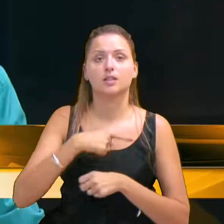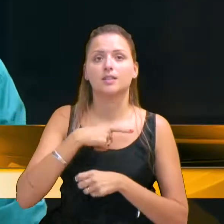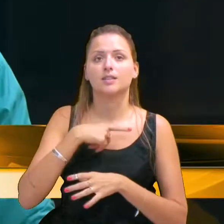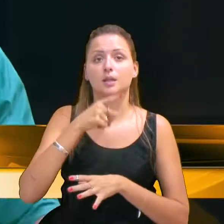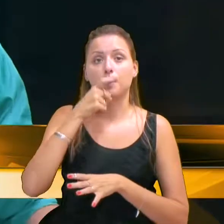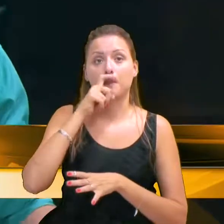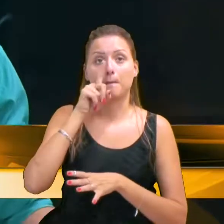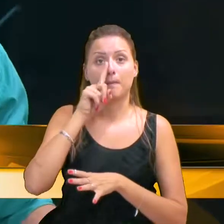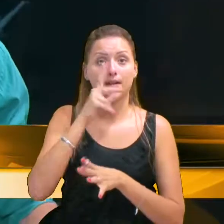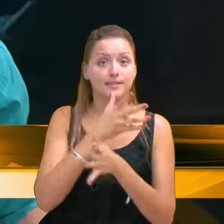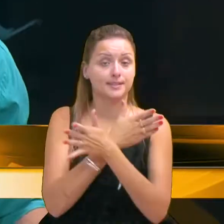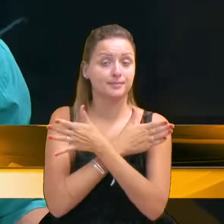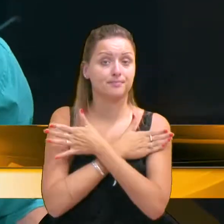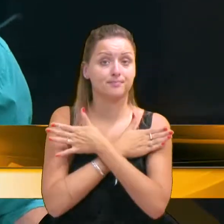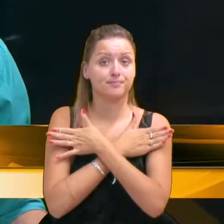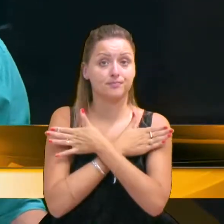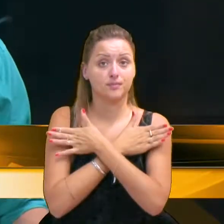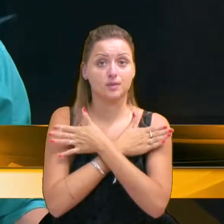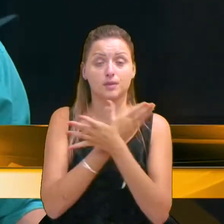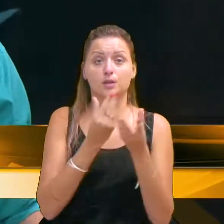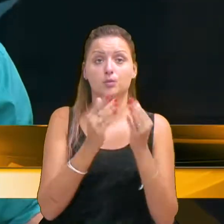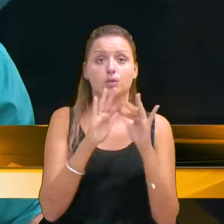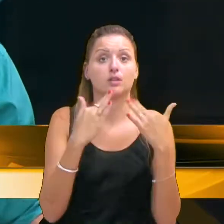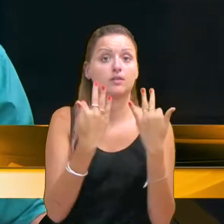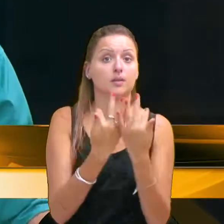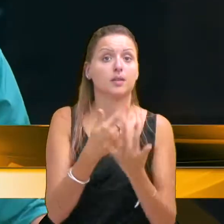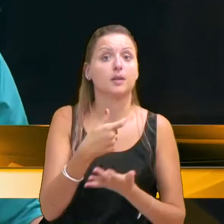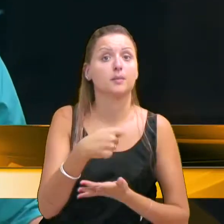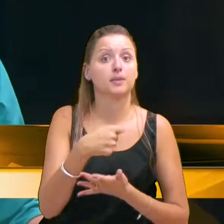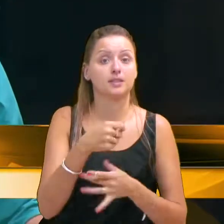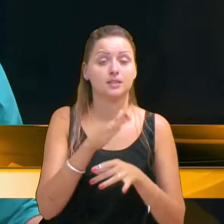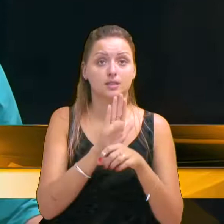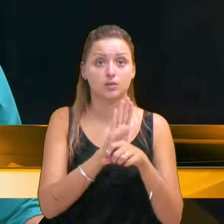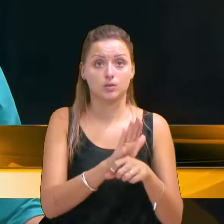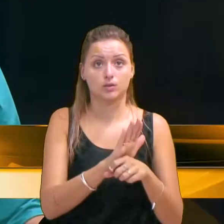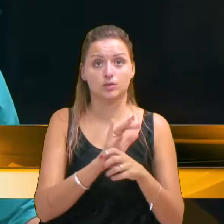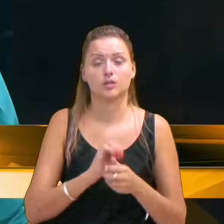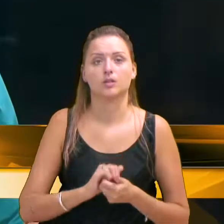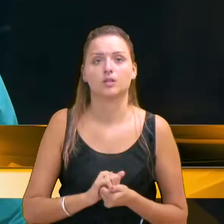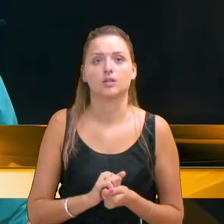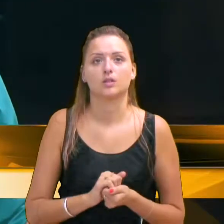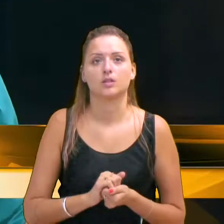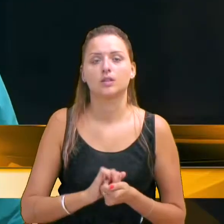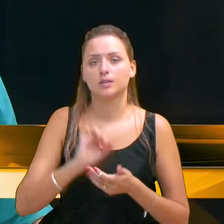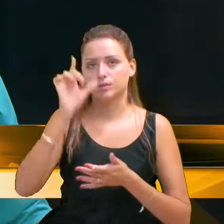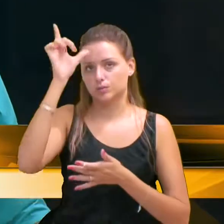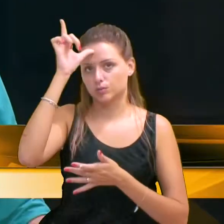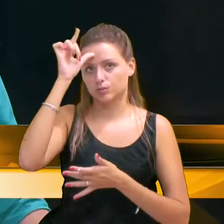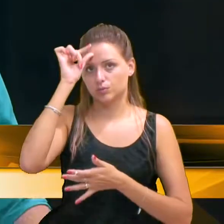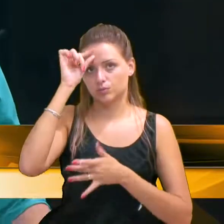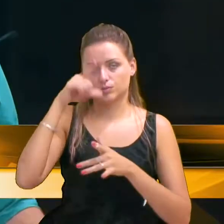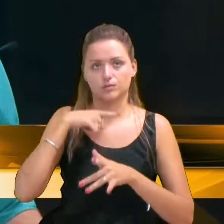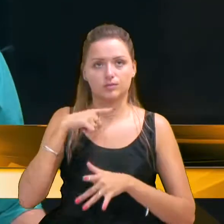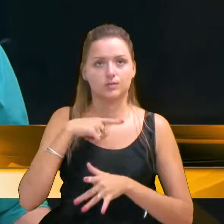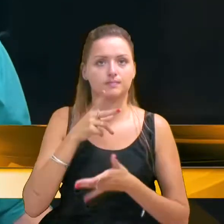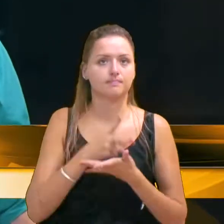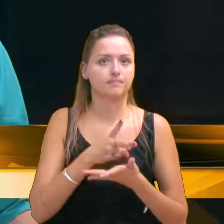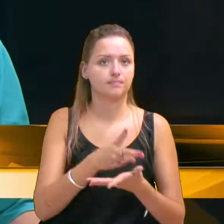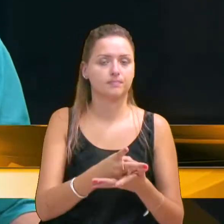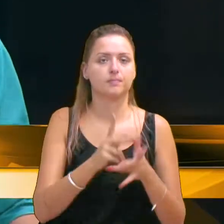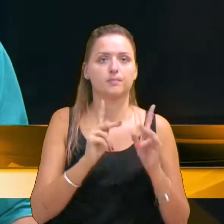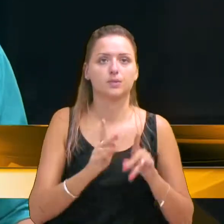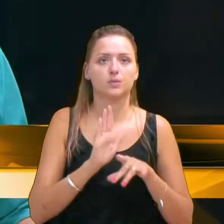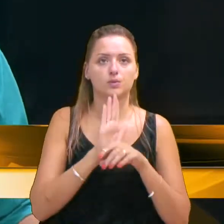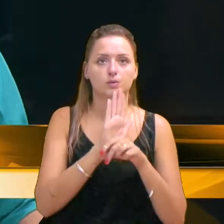pais de família desempregados e muitas famílias necessitando, né, de ajudas, né. E graças a Deus sempre tem pessoas de bom coração